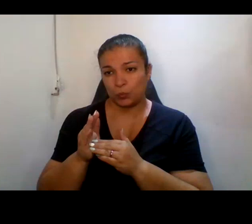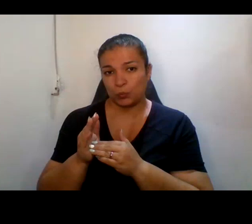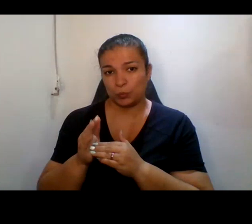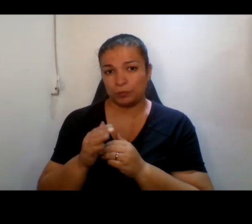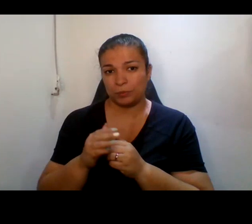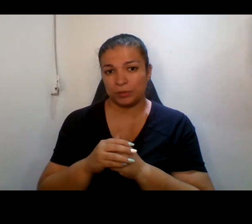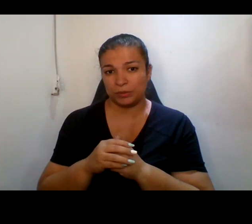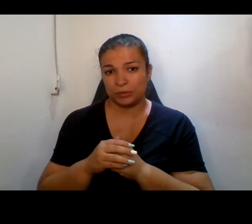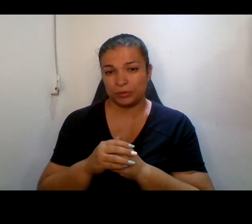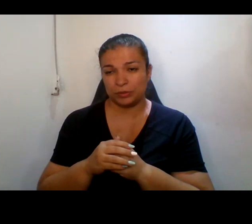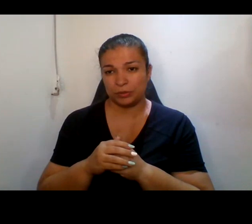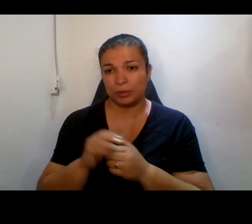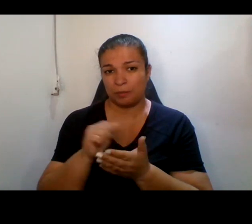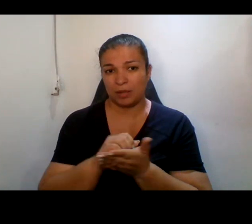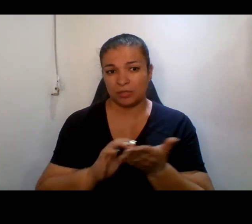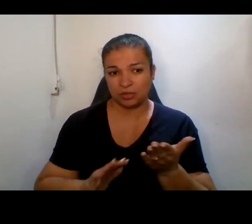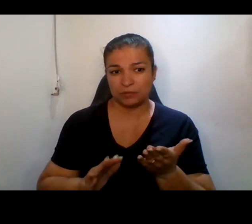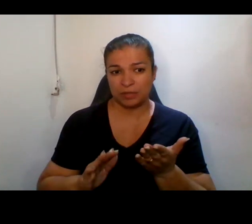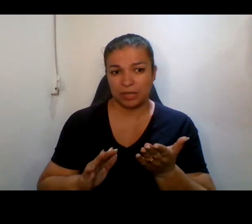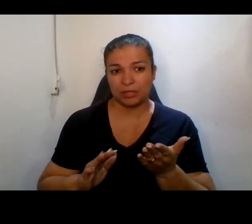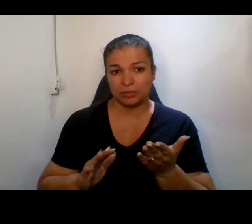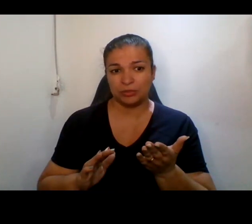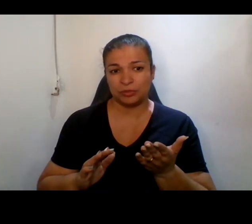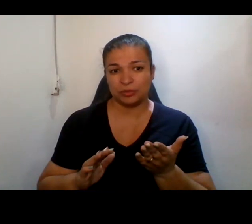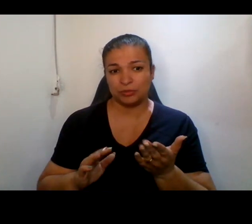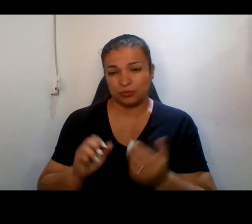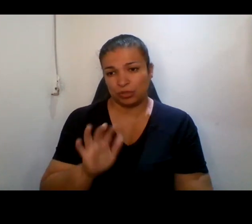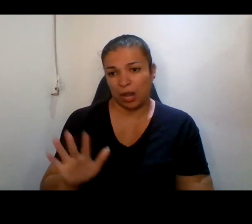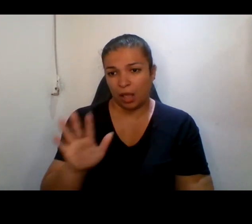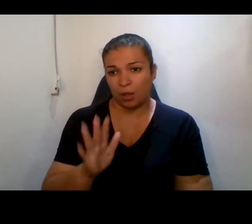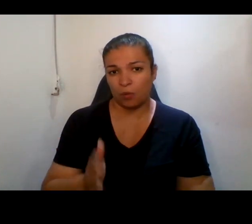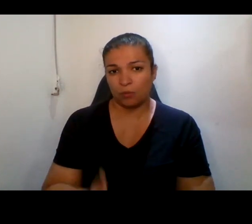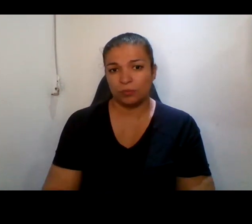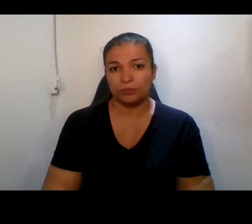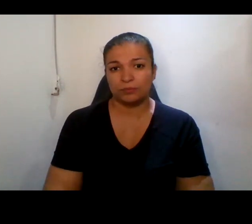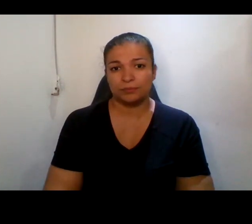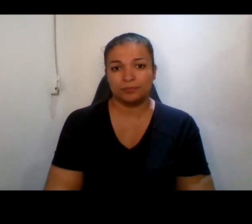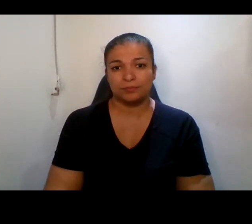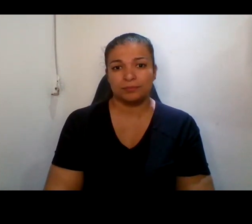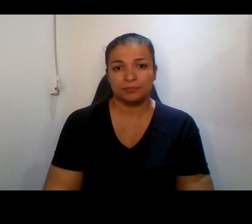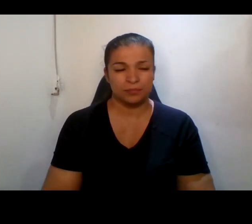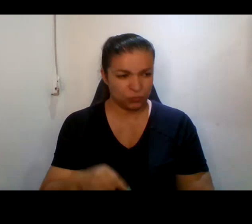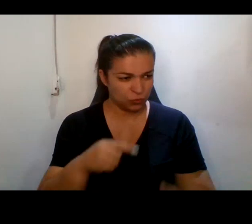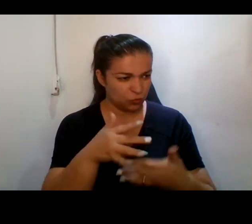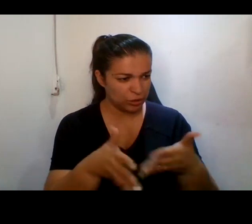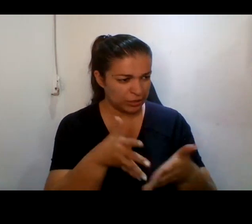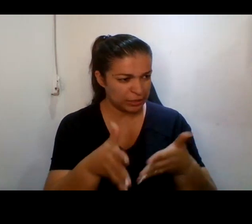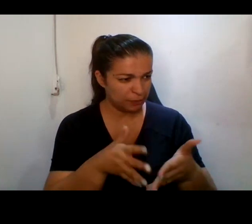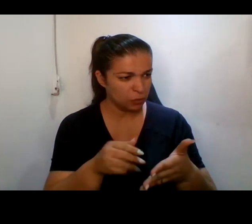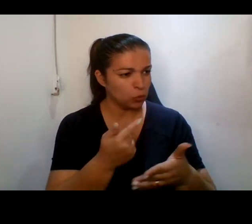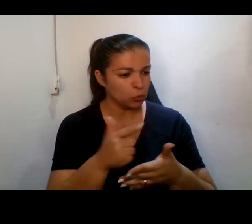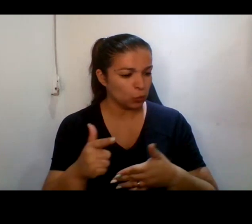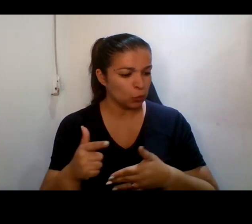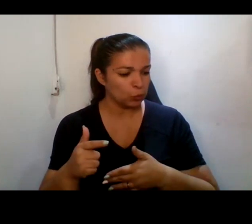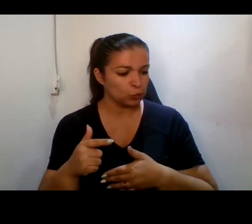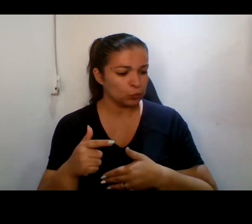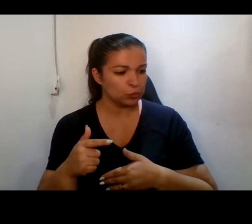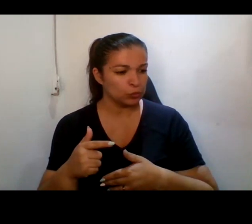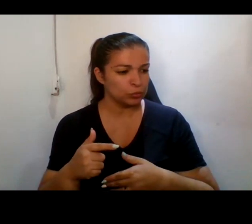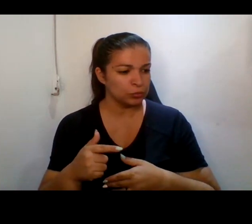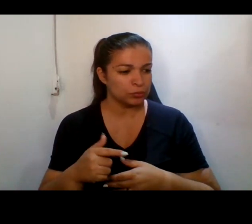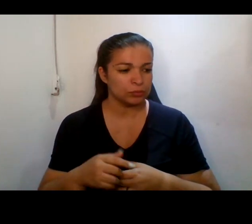para as atividades, assim, no geral, sabe? No de Libras ou nos demais? Não, de cada?